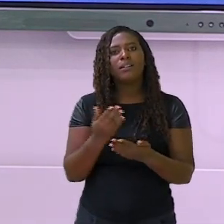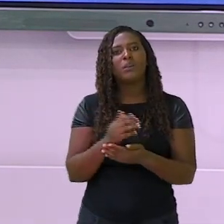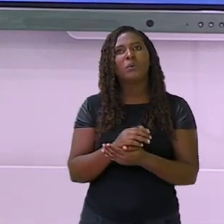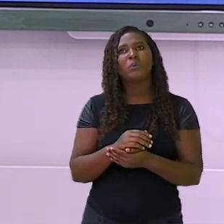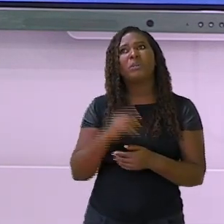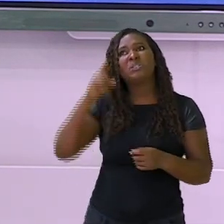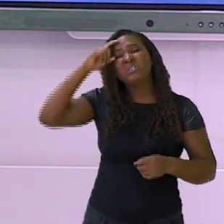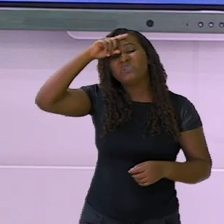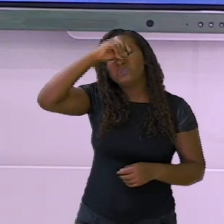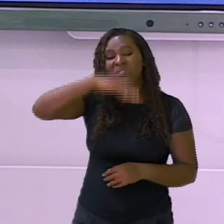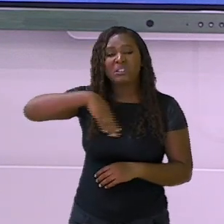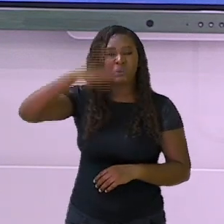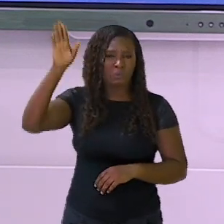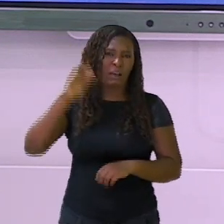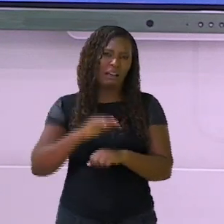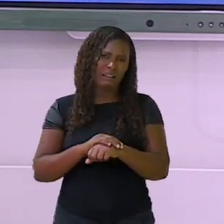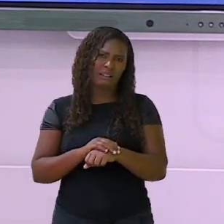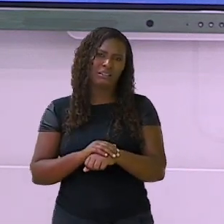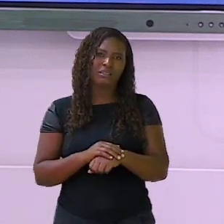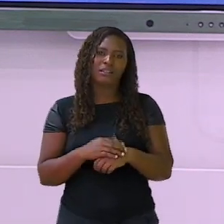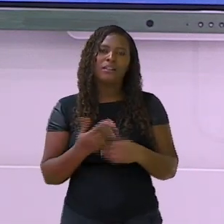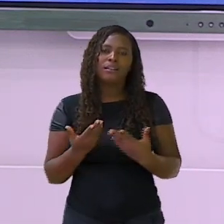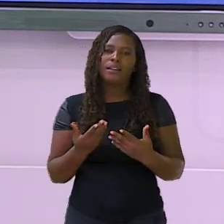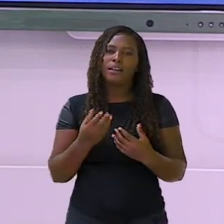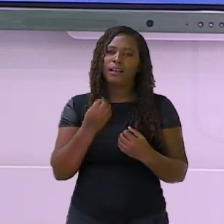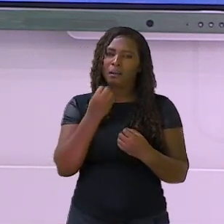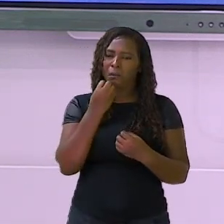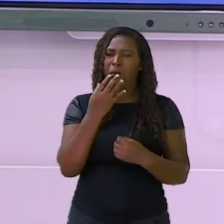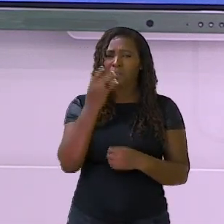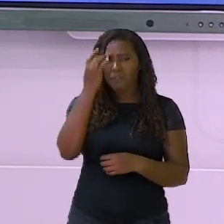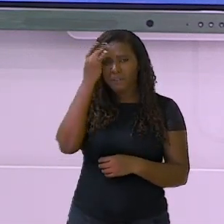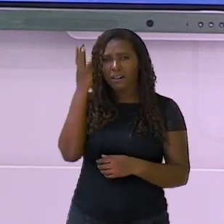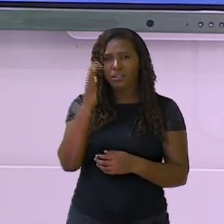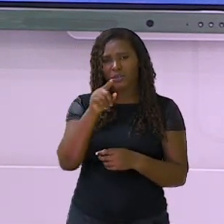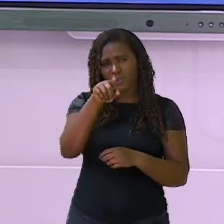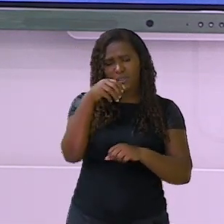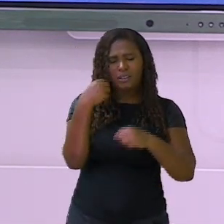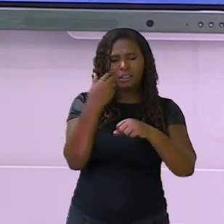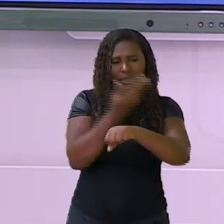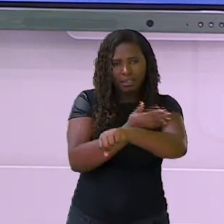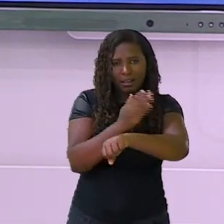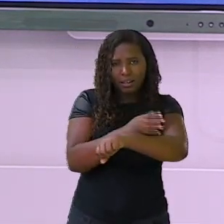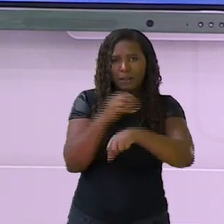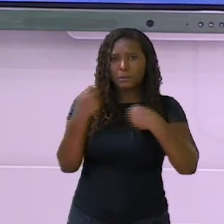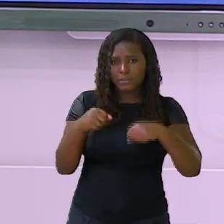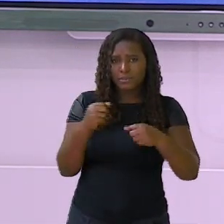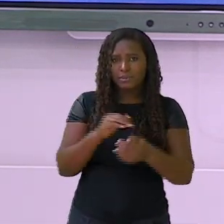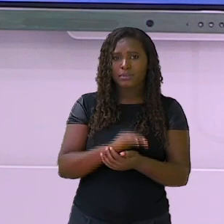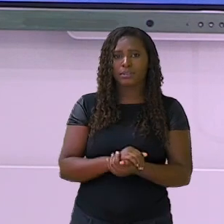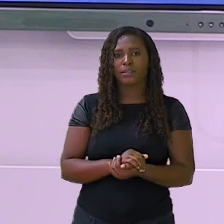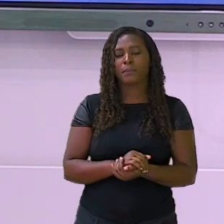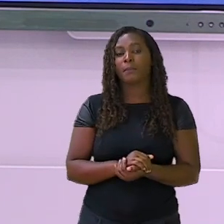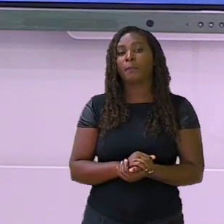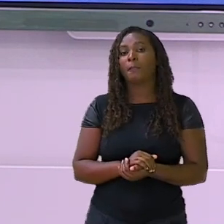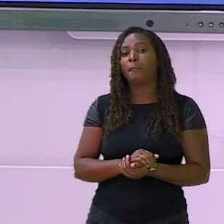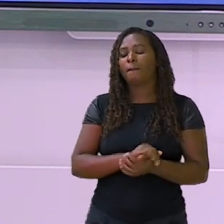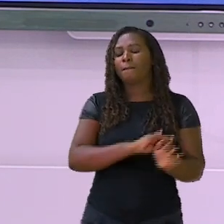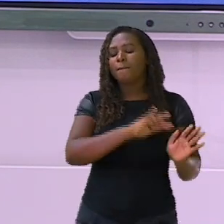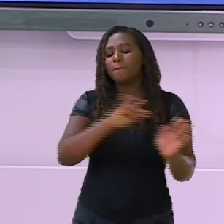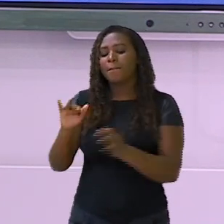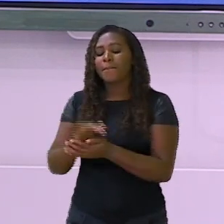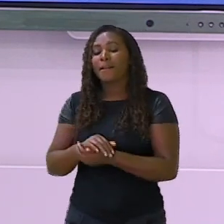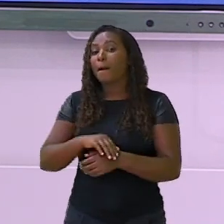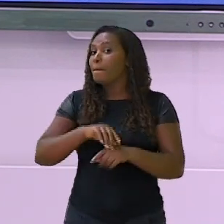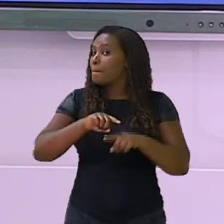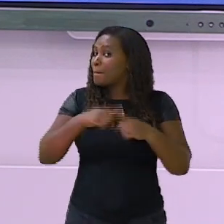esse dificultador todo, né? Então, não se esqueça de ser mais prático e